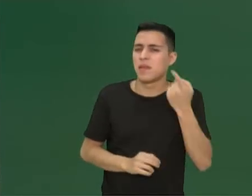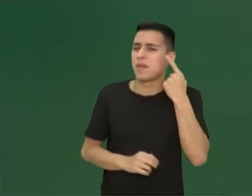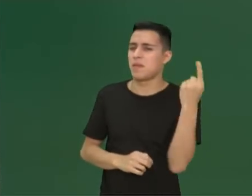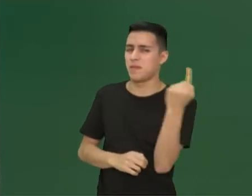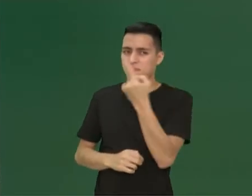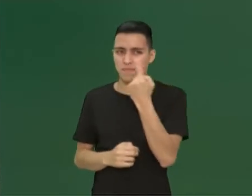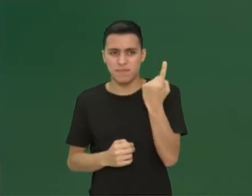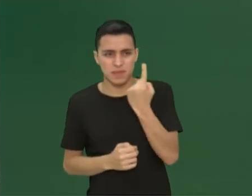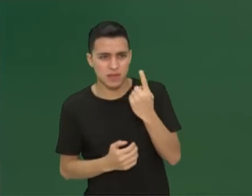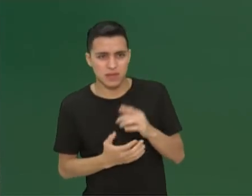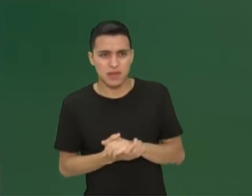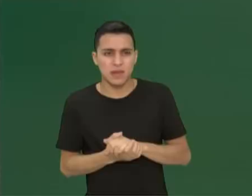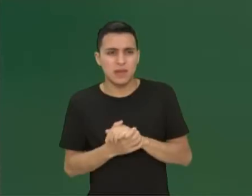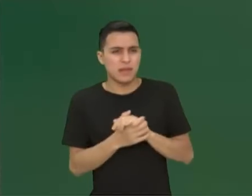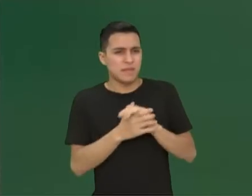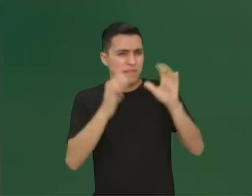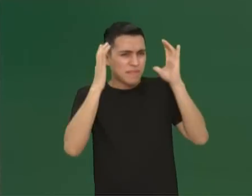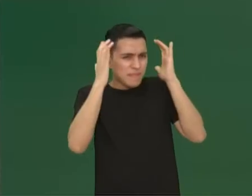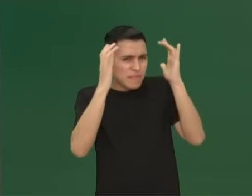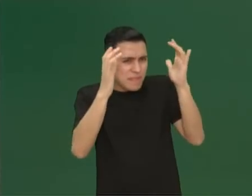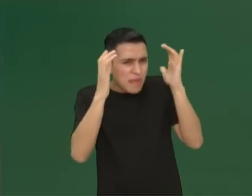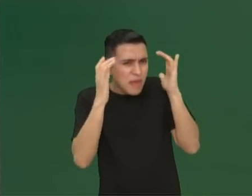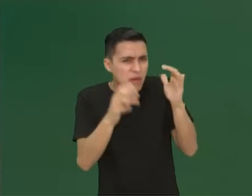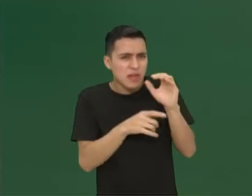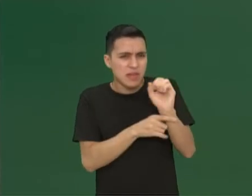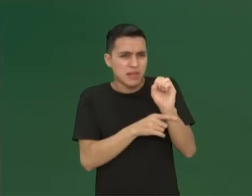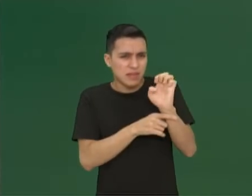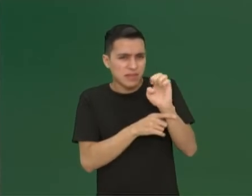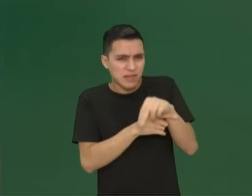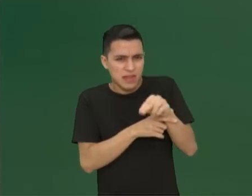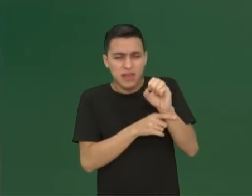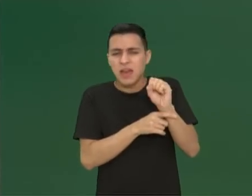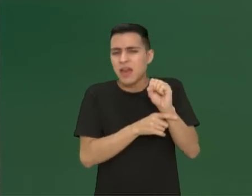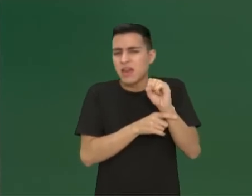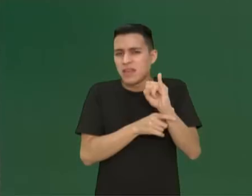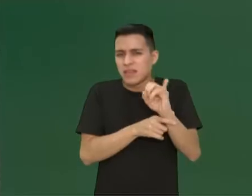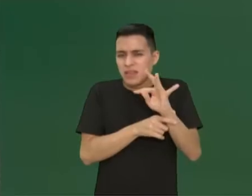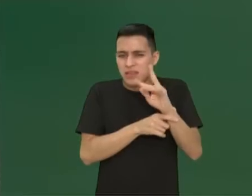primeiro? Neurônio sensitivo, olha o nome dele,